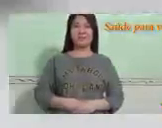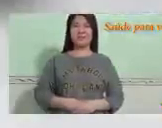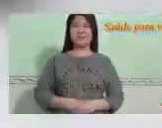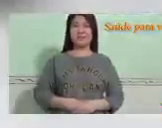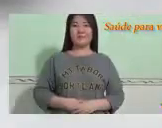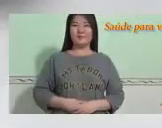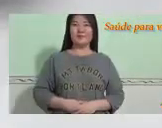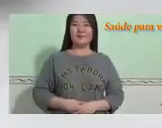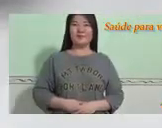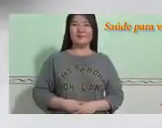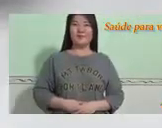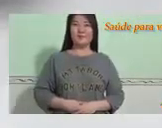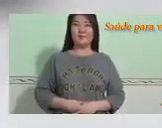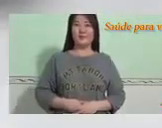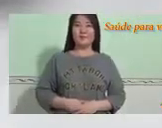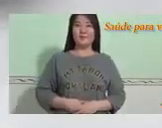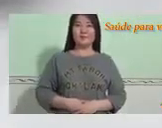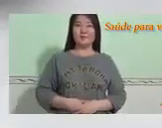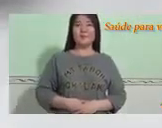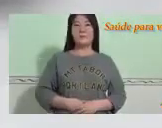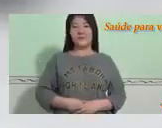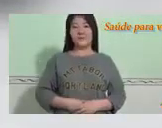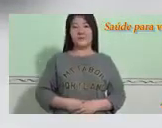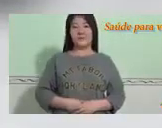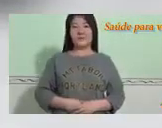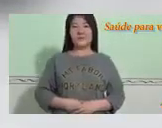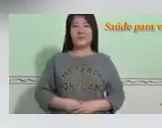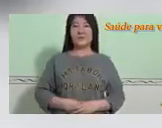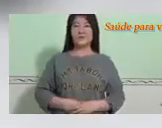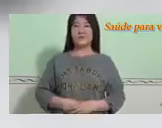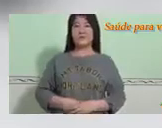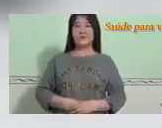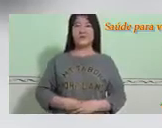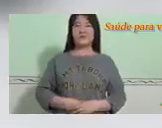do útero vírgula doença inflamatória pélvica ou que estejam grávidas